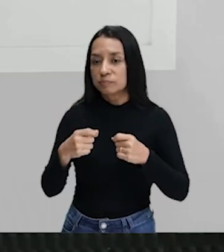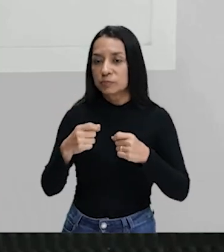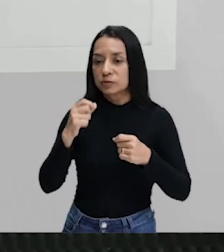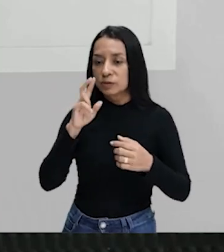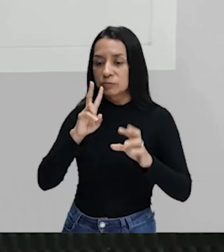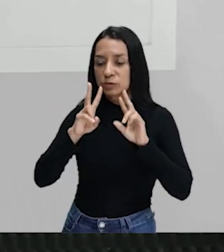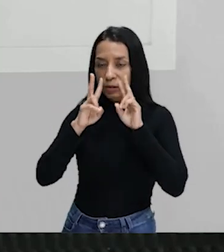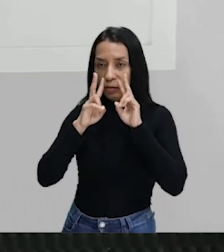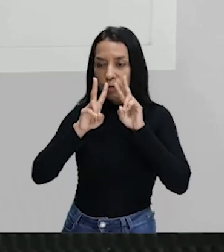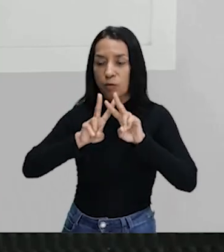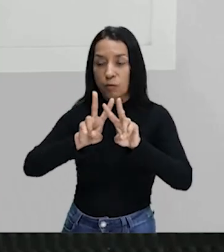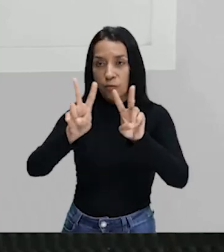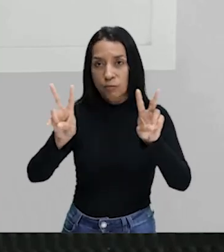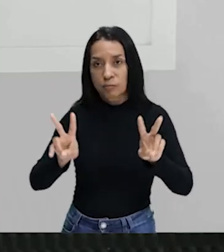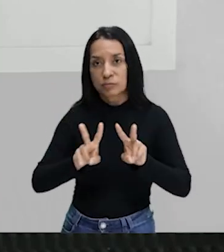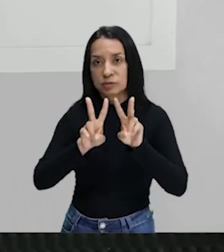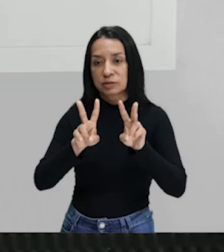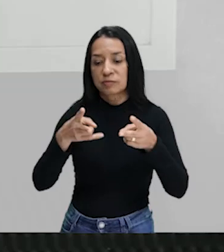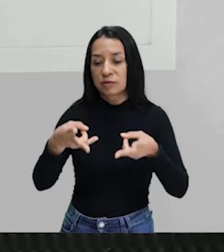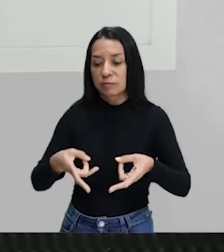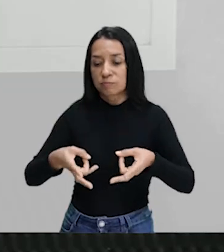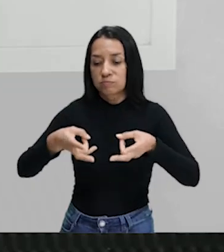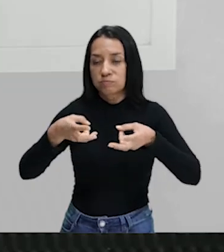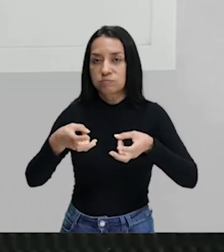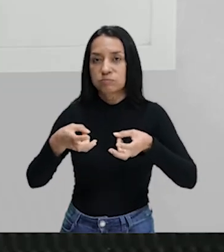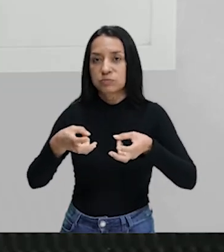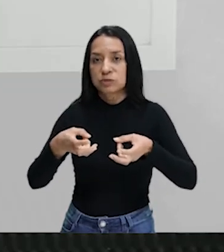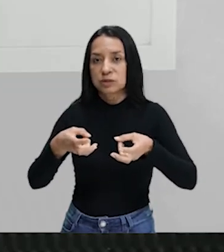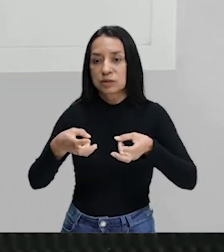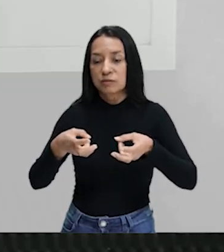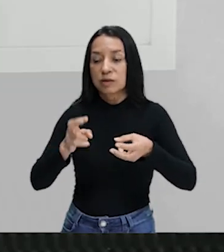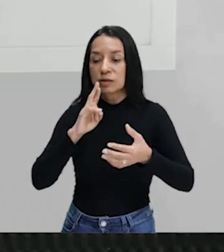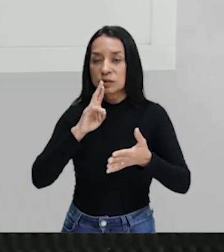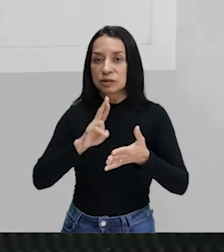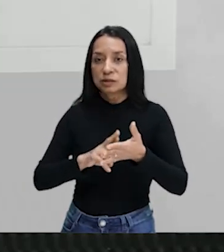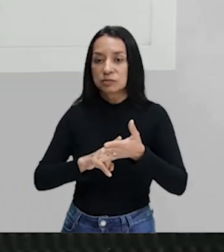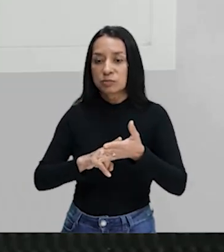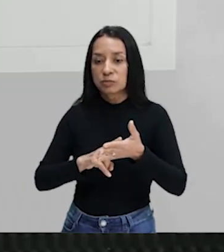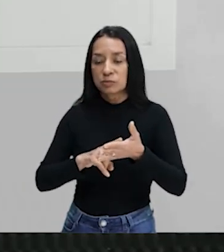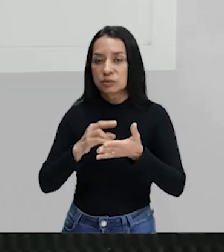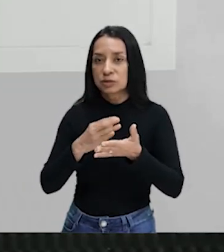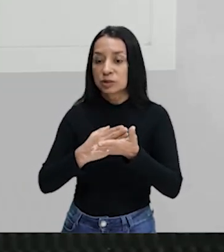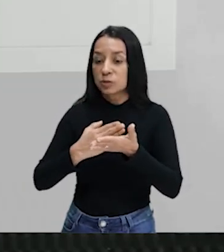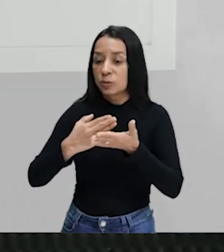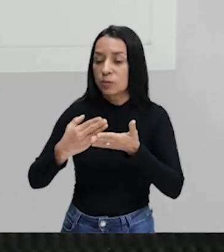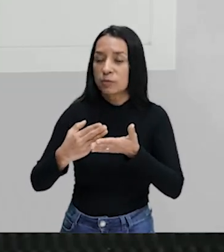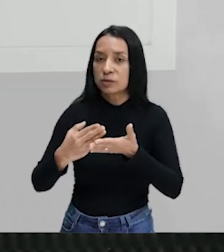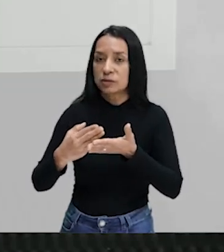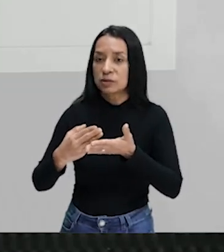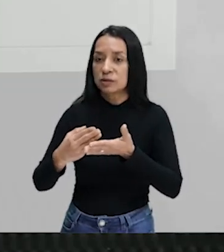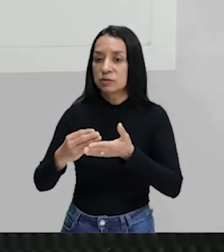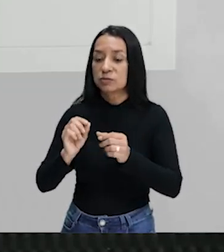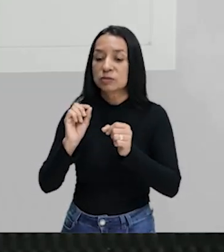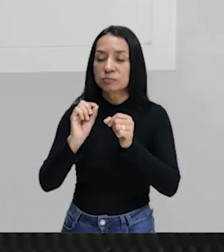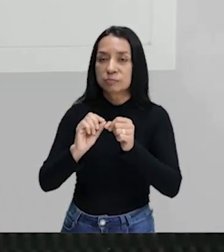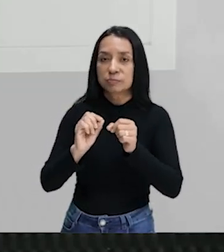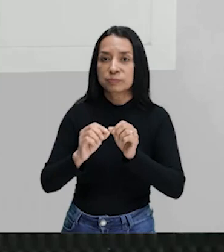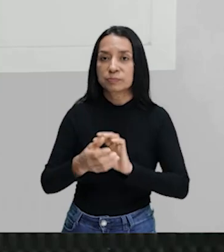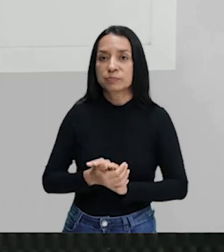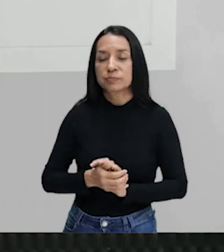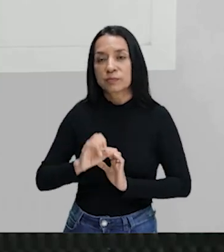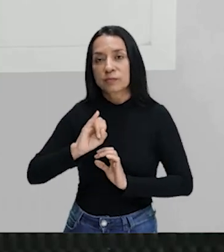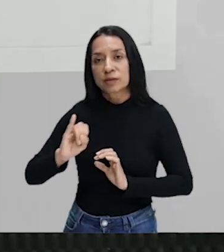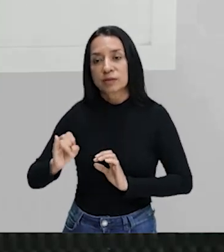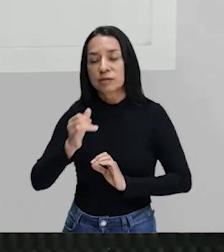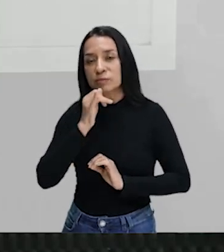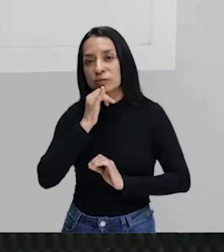surgirão a partir destas ações. Então, se você, por exemplo, for considerar isso, você